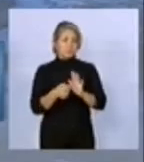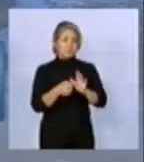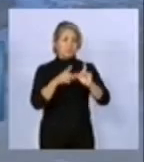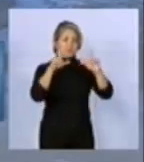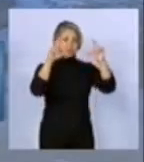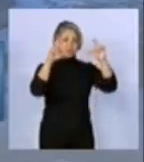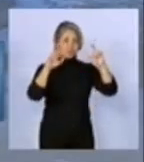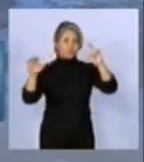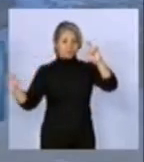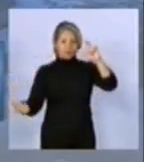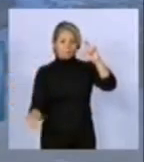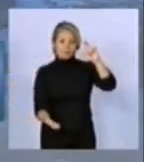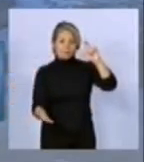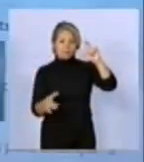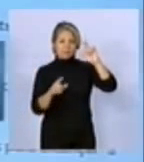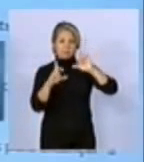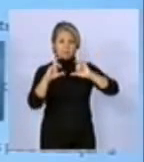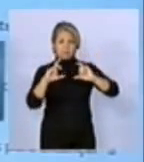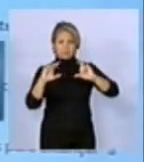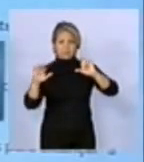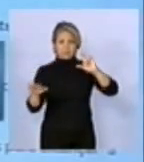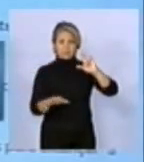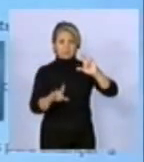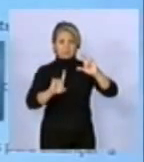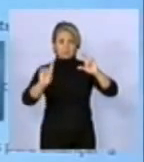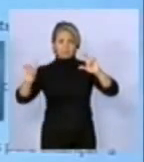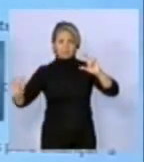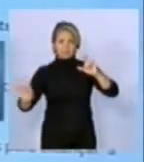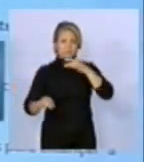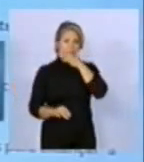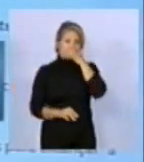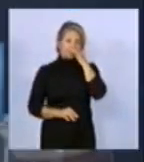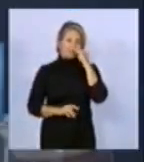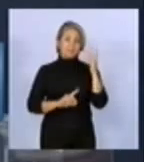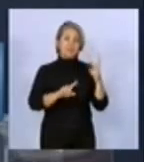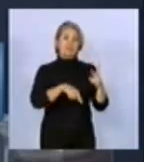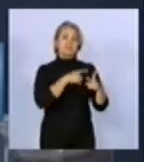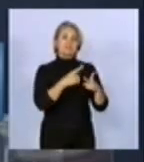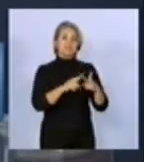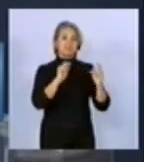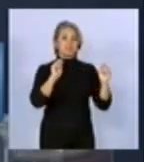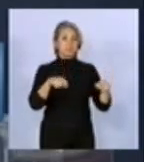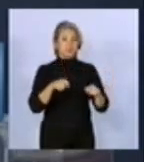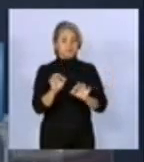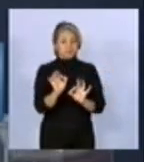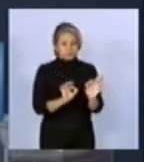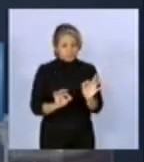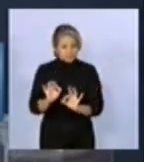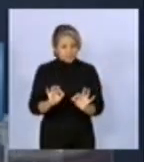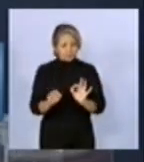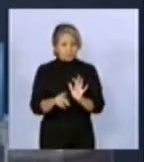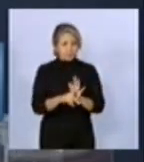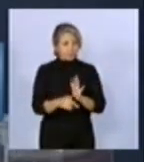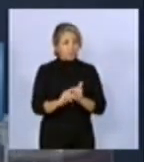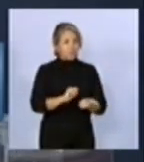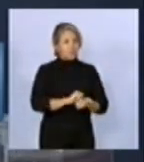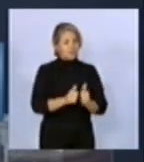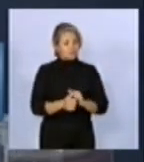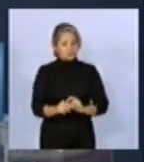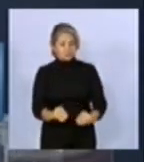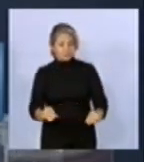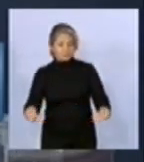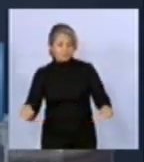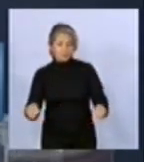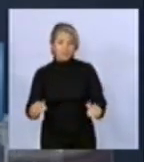inferior do lado direito segunda parte da questão é possível o manejo adequado do solo sem processo